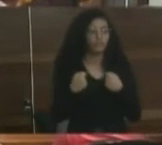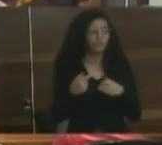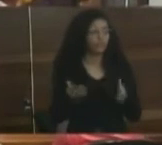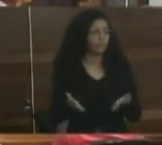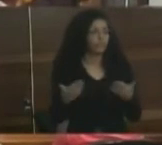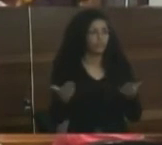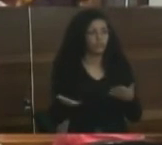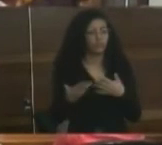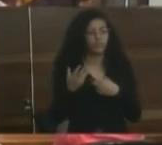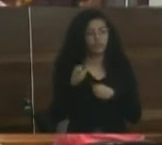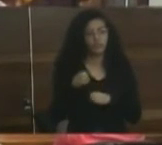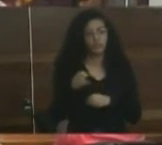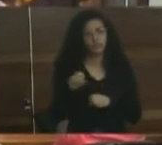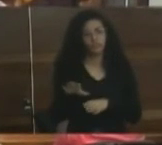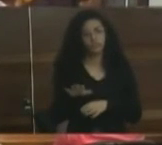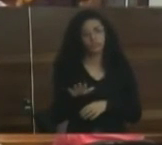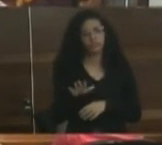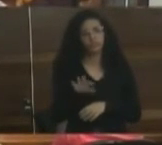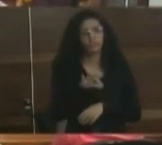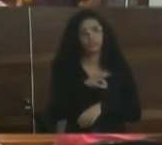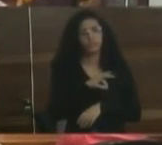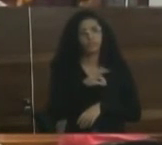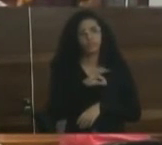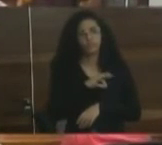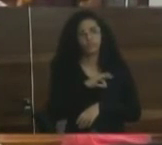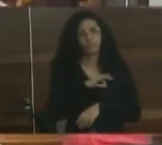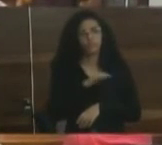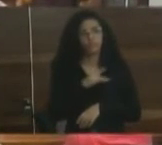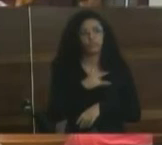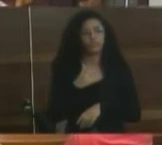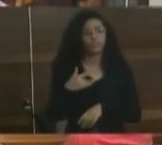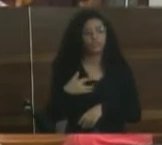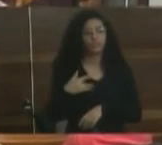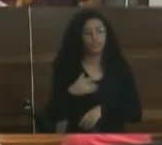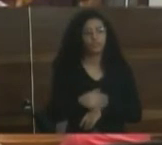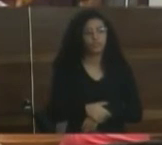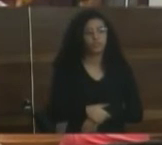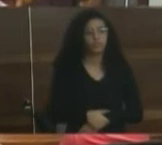é rapidinho é é rapidinho